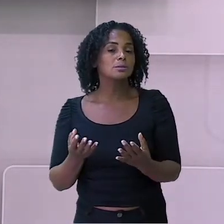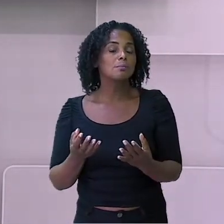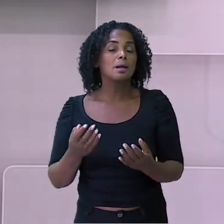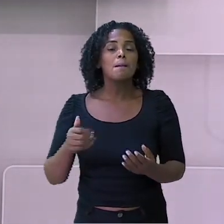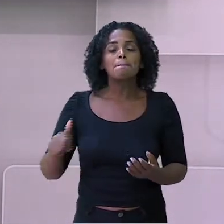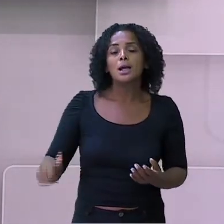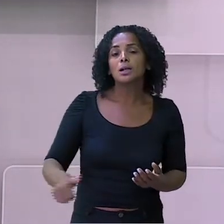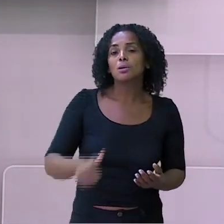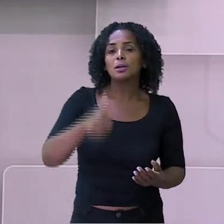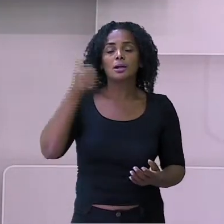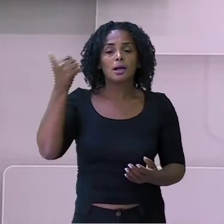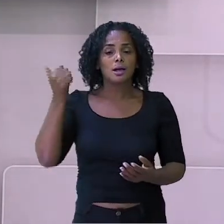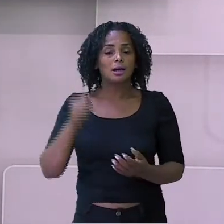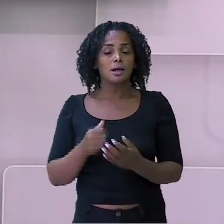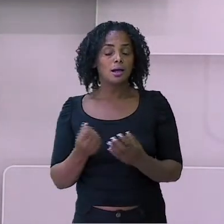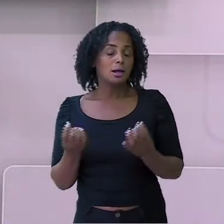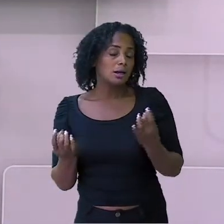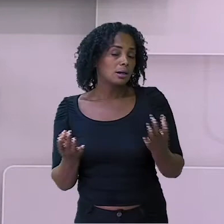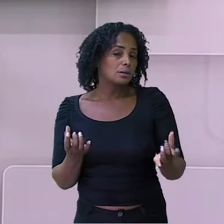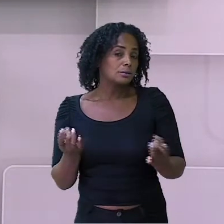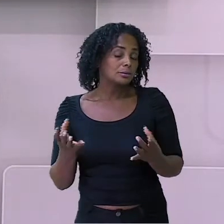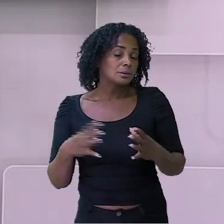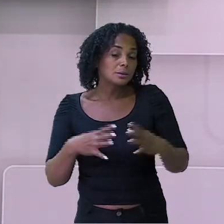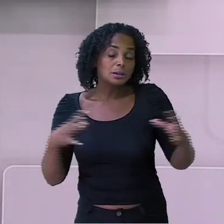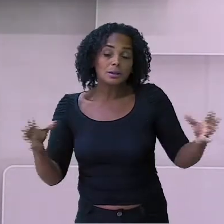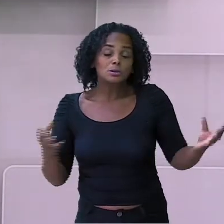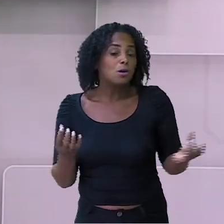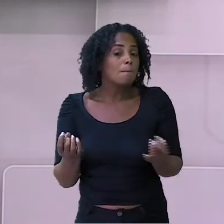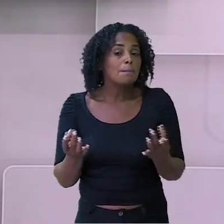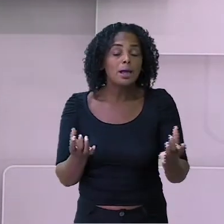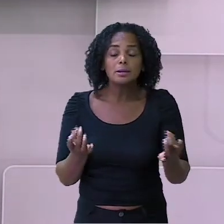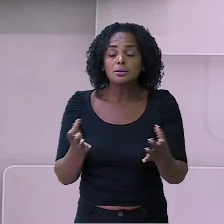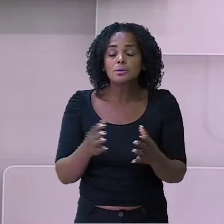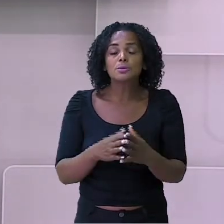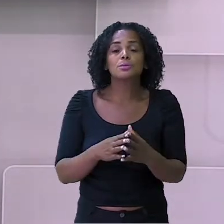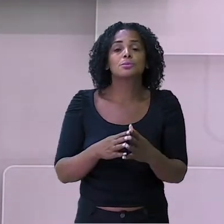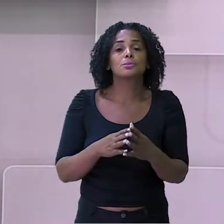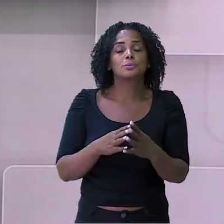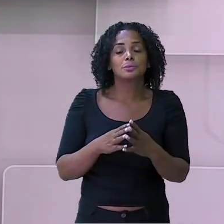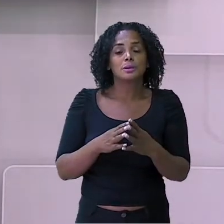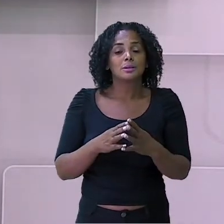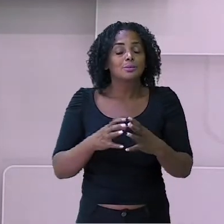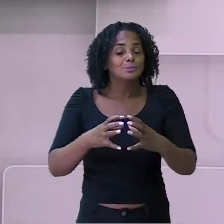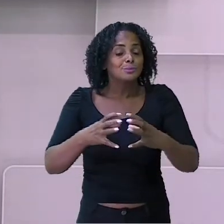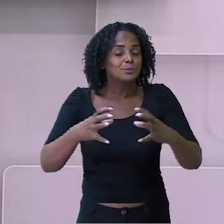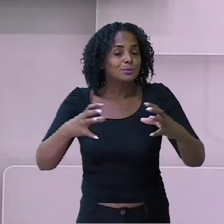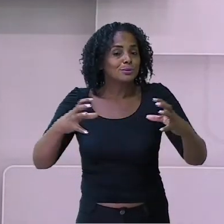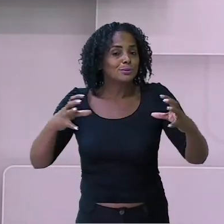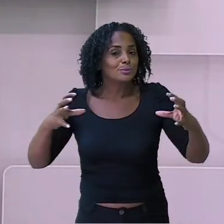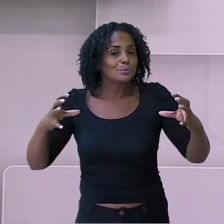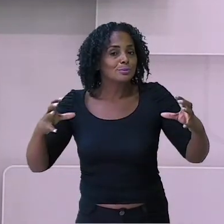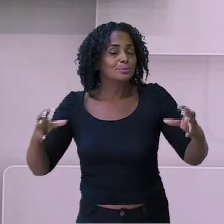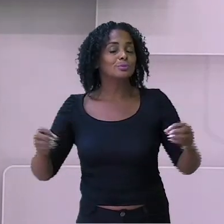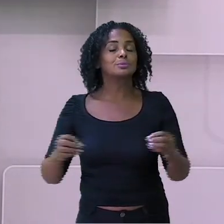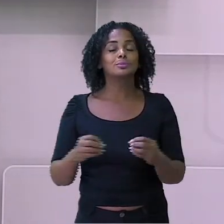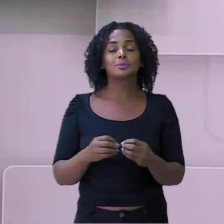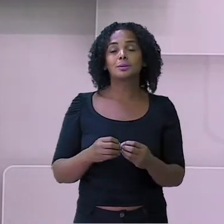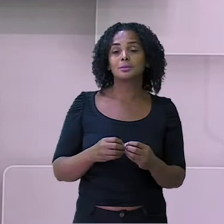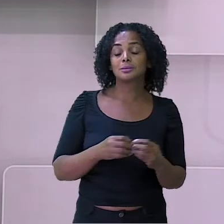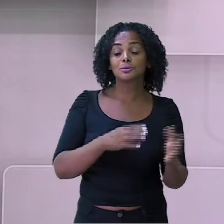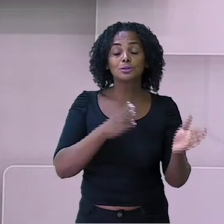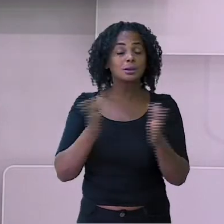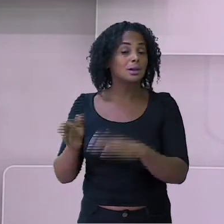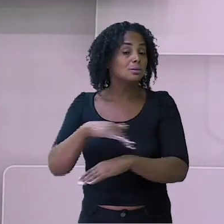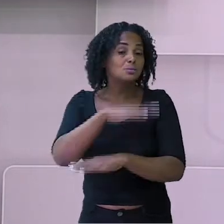pequenos comerciantes ou também os grandes comerciantes fazerem com que aquele ciclo ali, chegue a